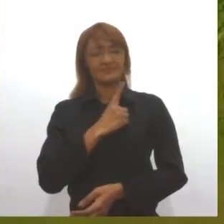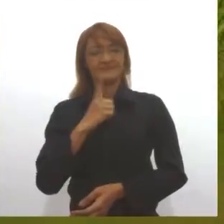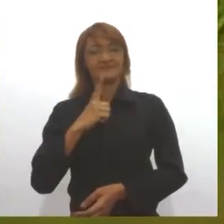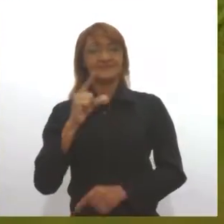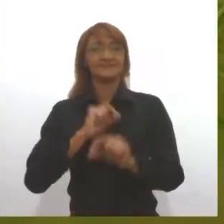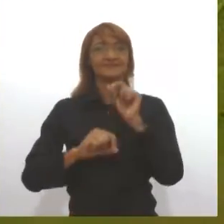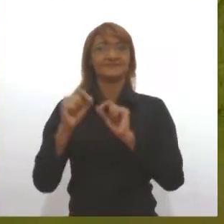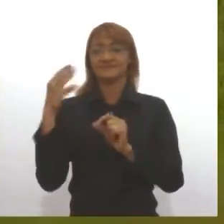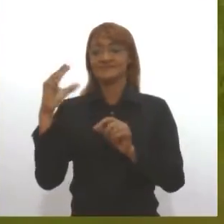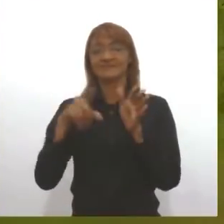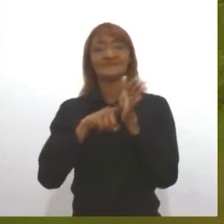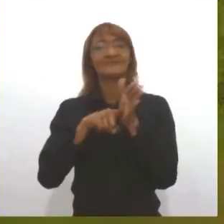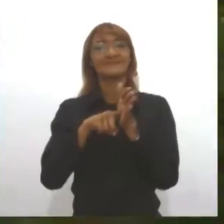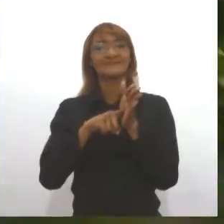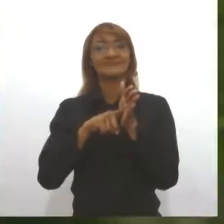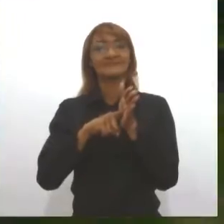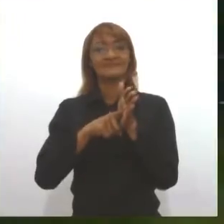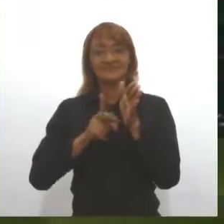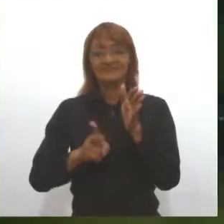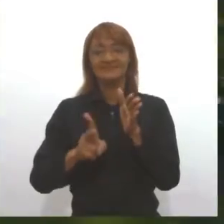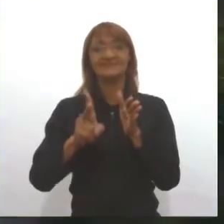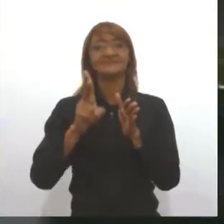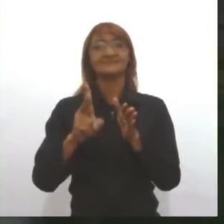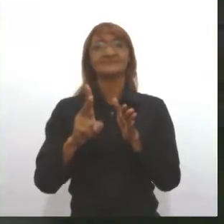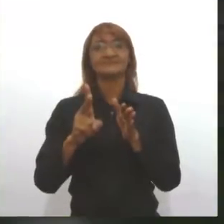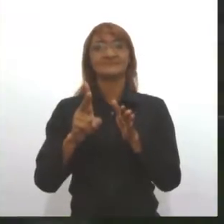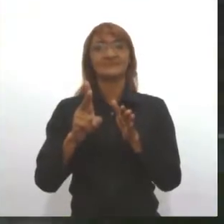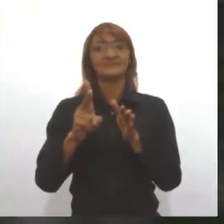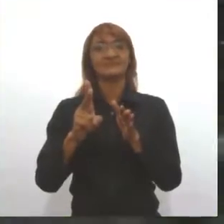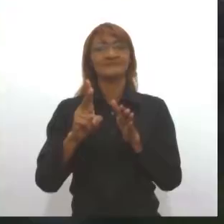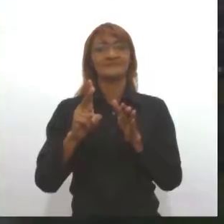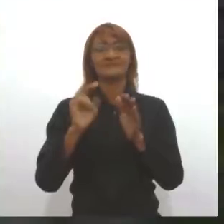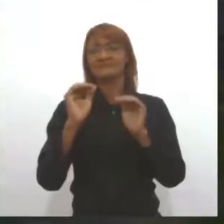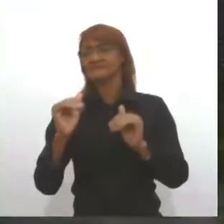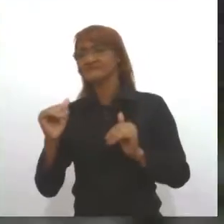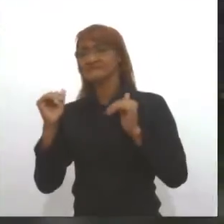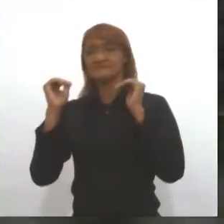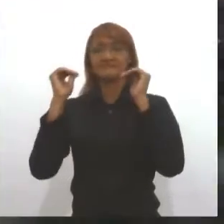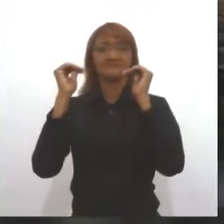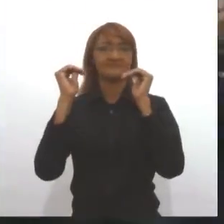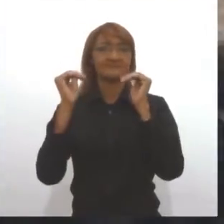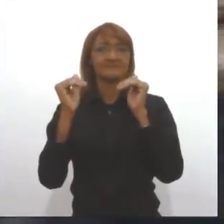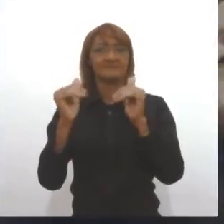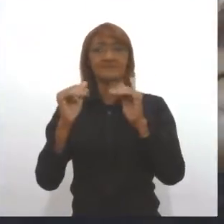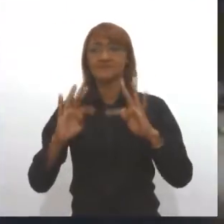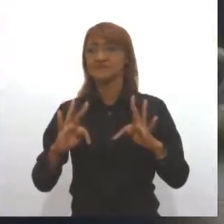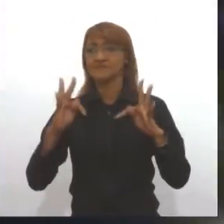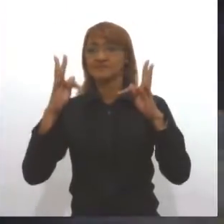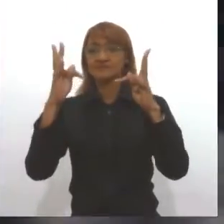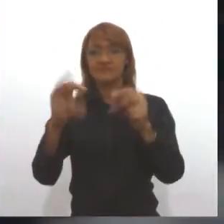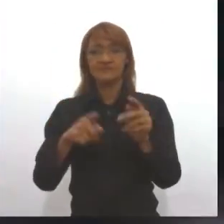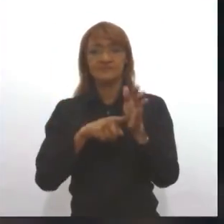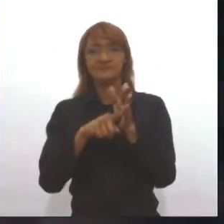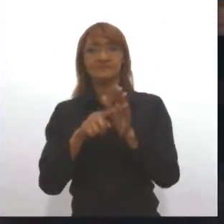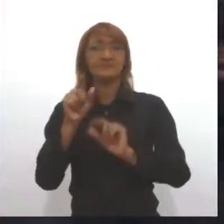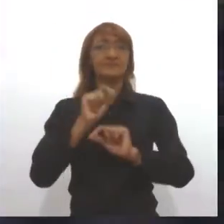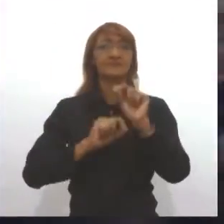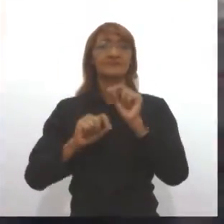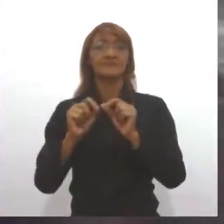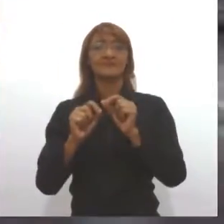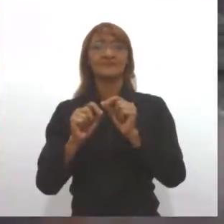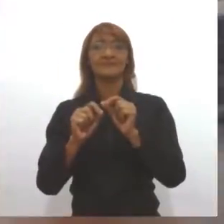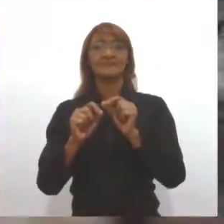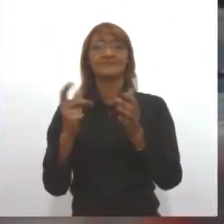uma ciência que busca, acima das questões materiais, também a pesquisa sobre as